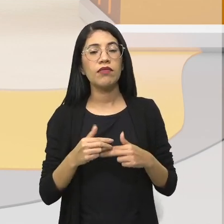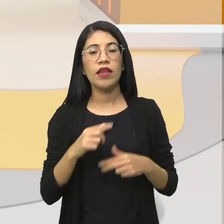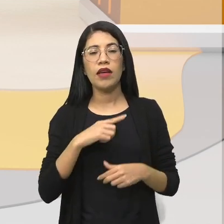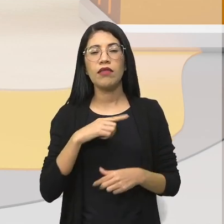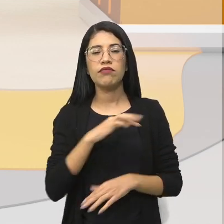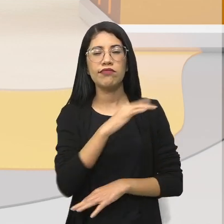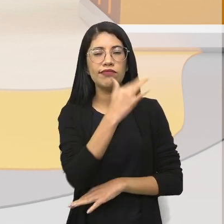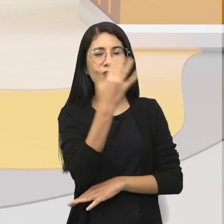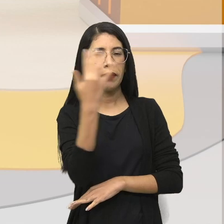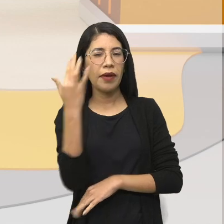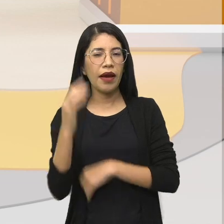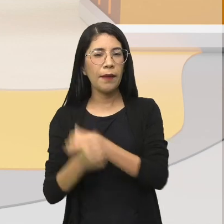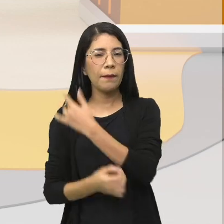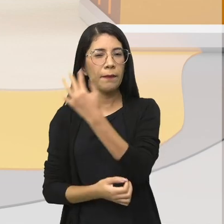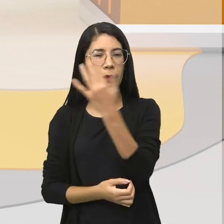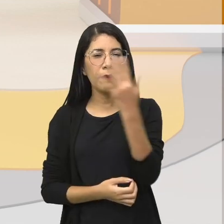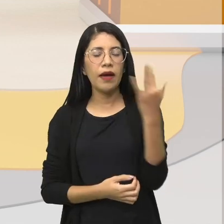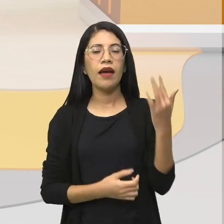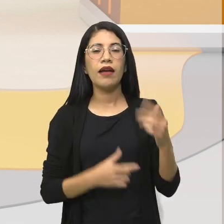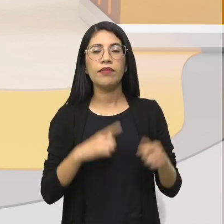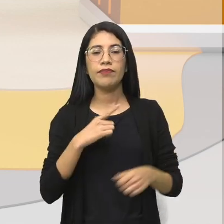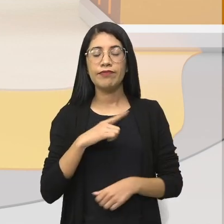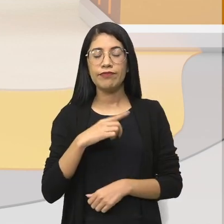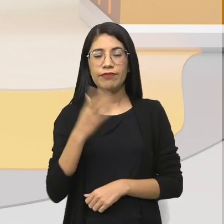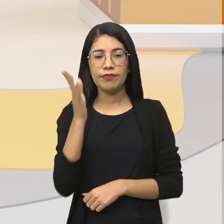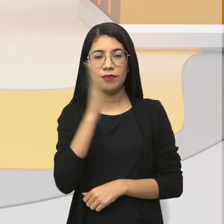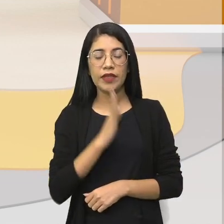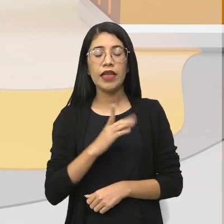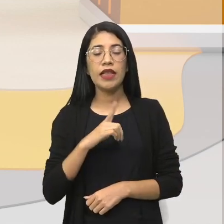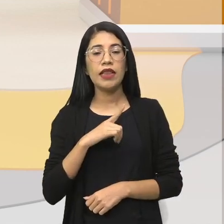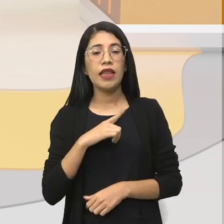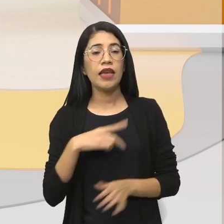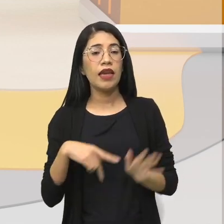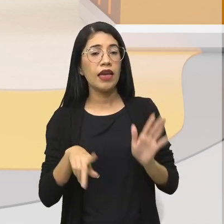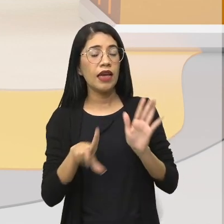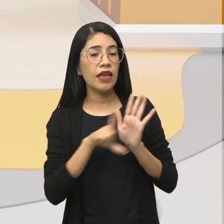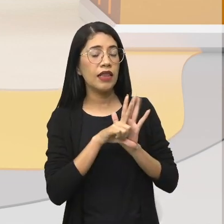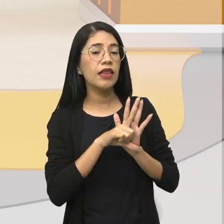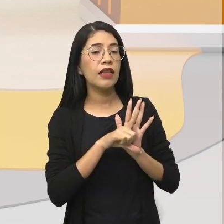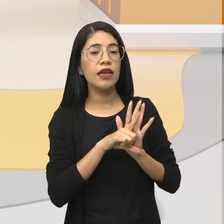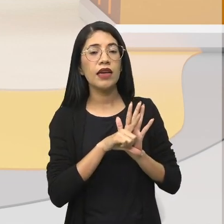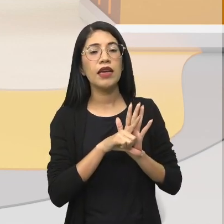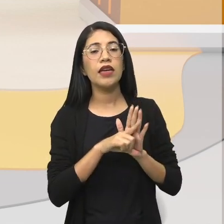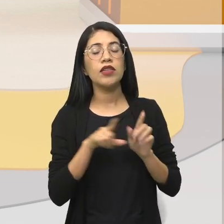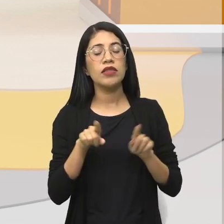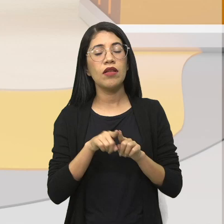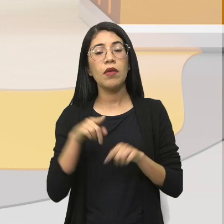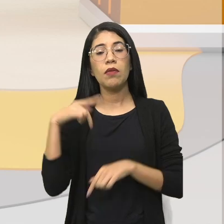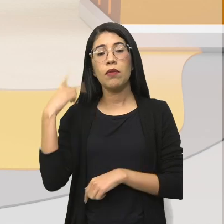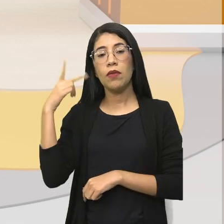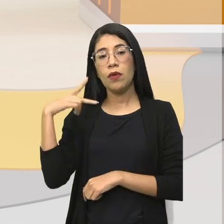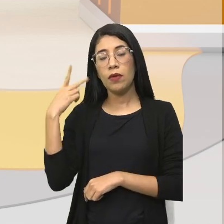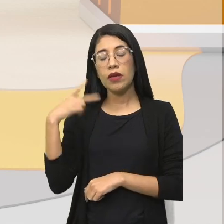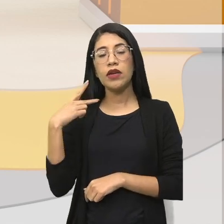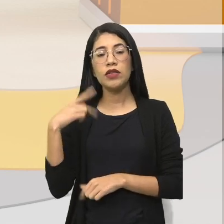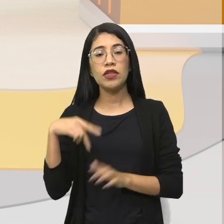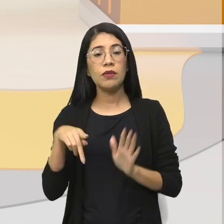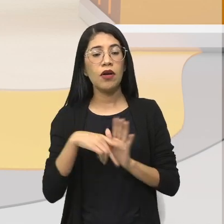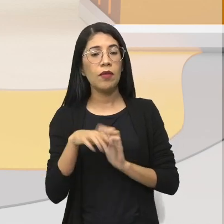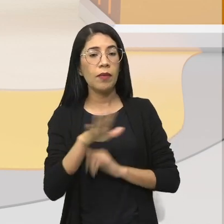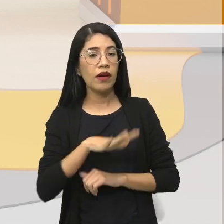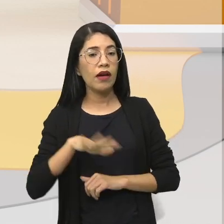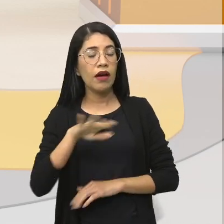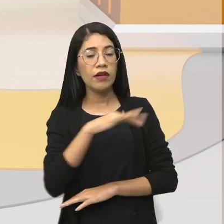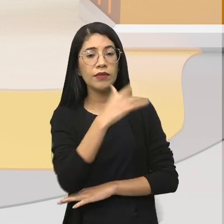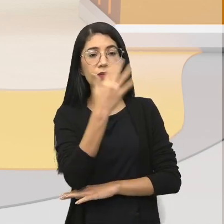nosso país ele possui, nós temos leis, né, nós temos políticas e uma legislação